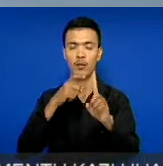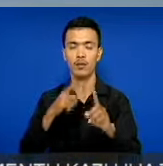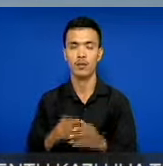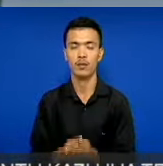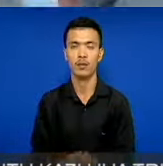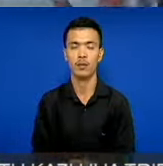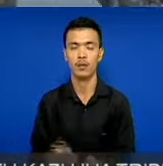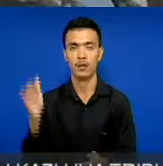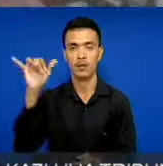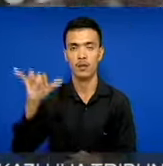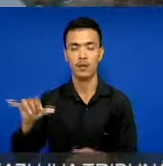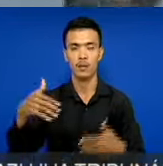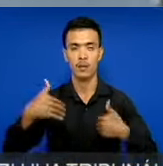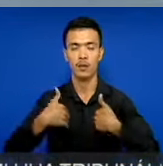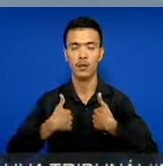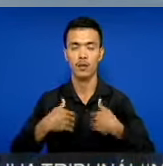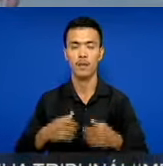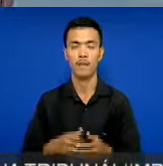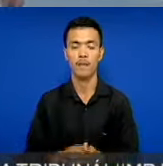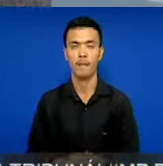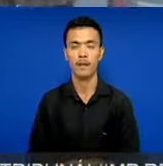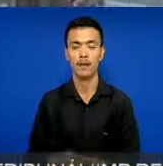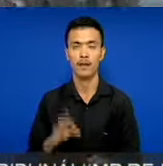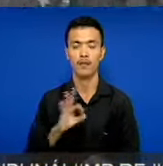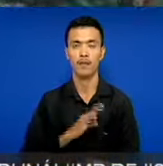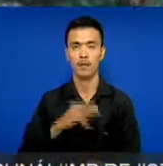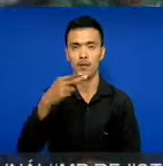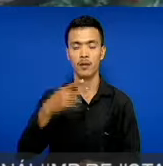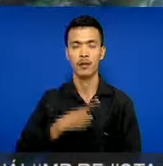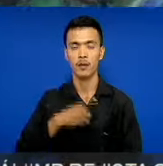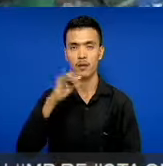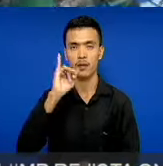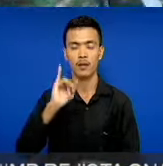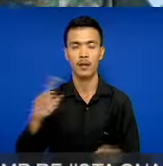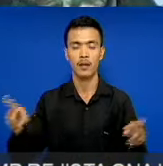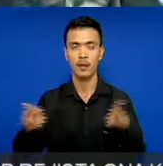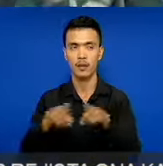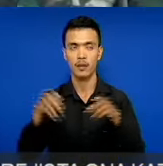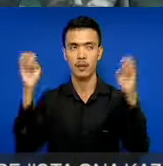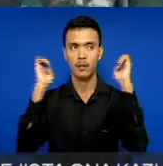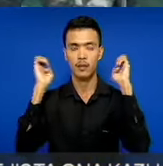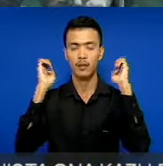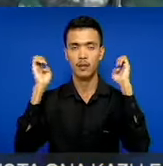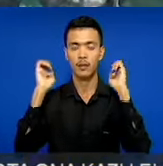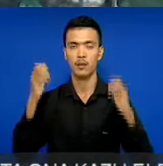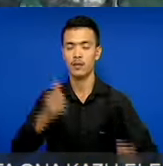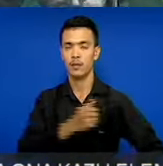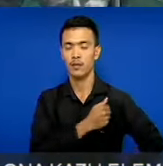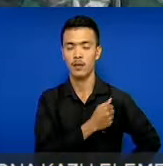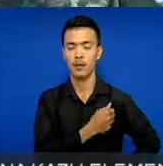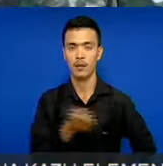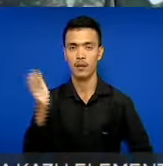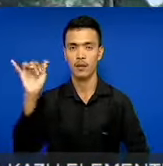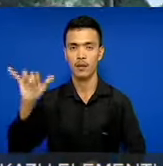no unidade Sira nebe destacar via quartel General Fatu Hadadili. Ne hanesambe, exercício ida nebe maka militar Sirania,